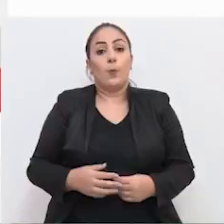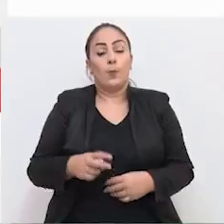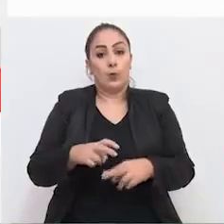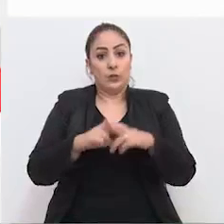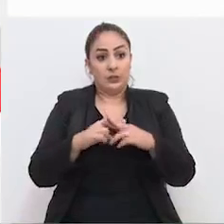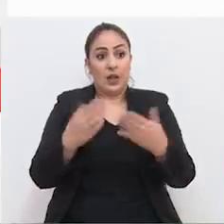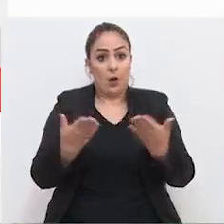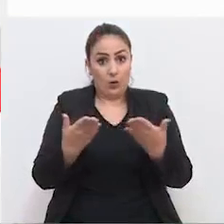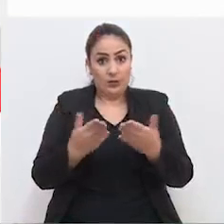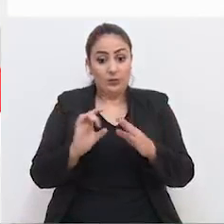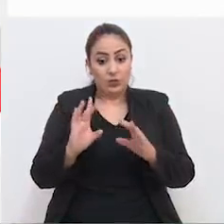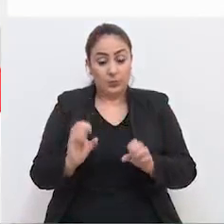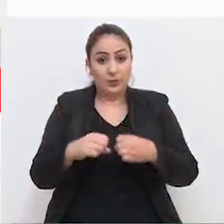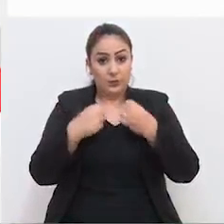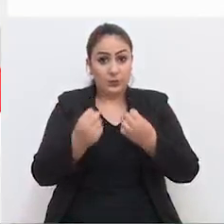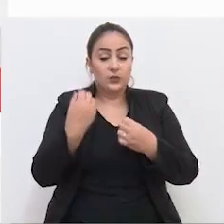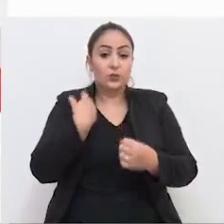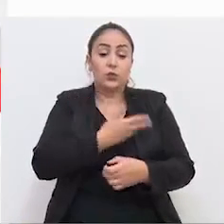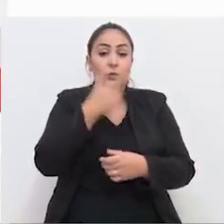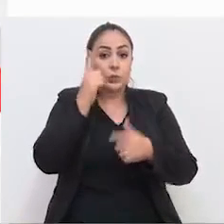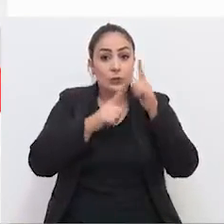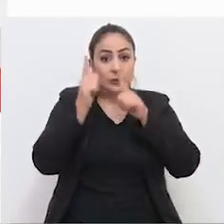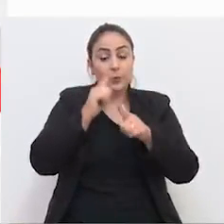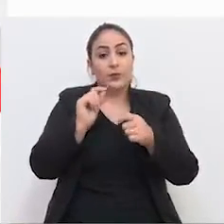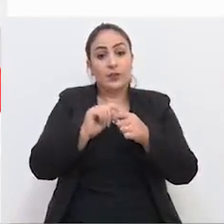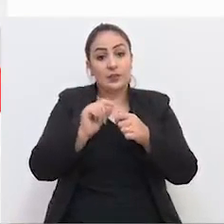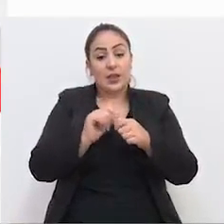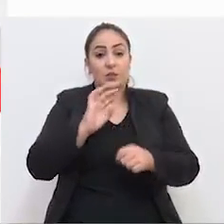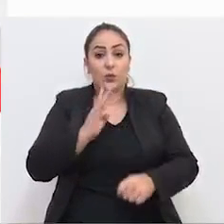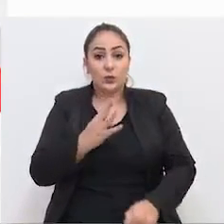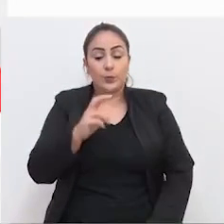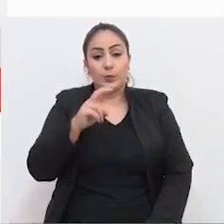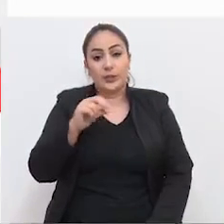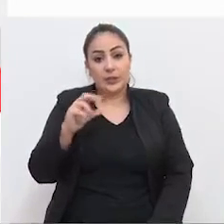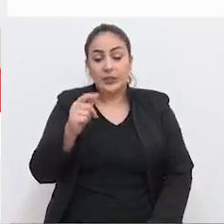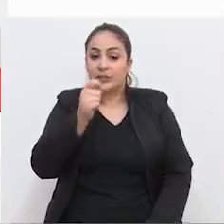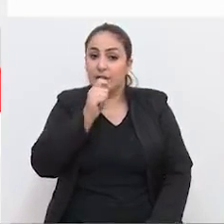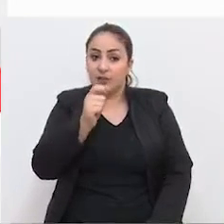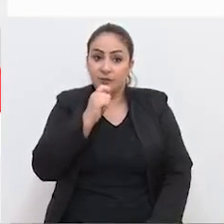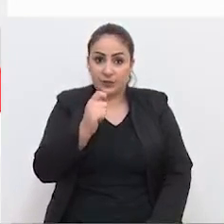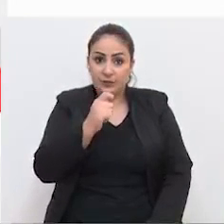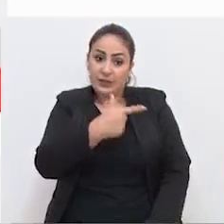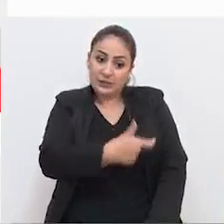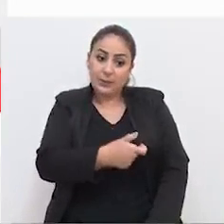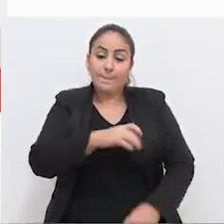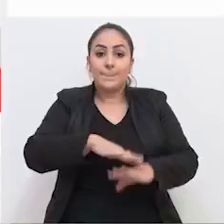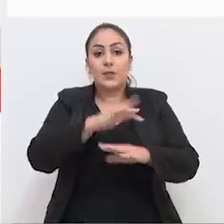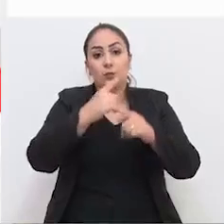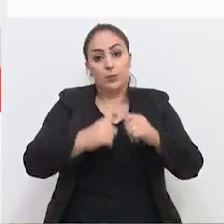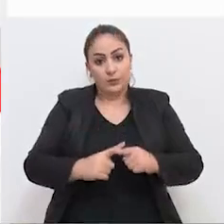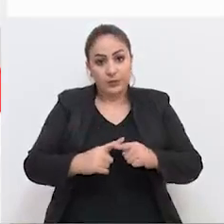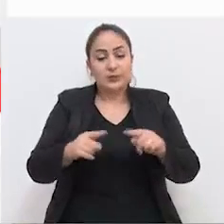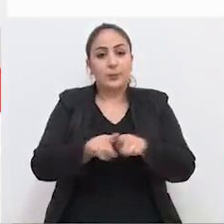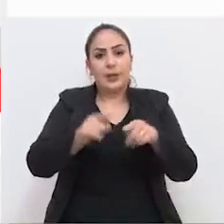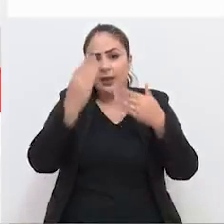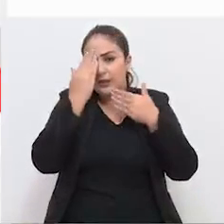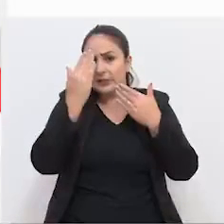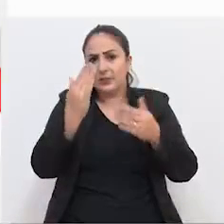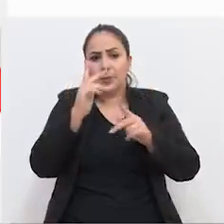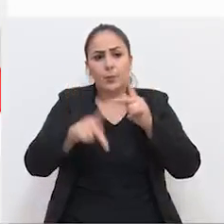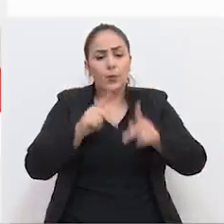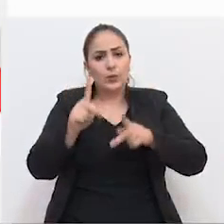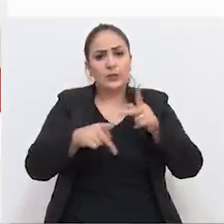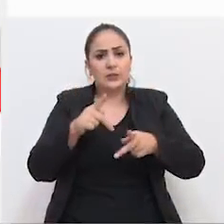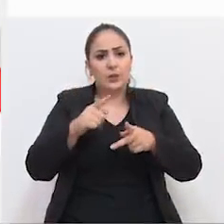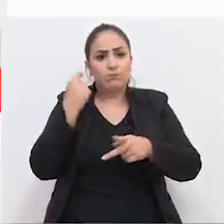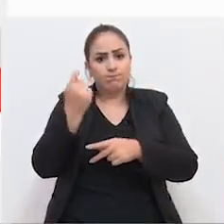aqui, só para reforçar que conseguimos fazer as 4.500 entrevistas e testes mais uma vez, e aí o agradecimento